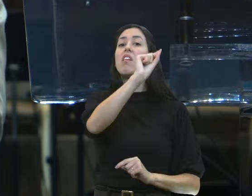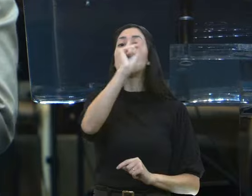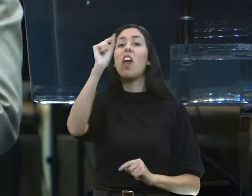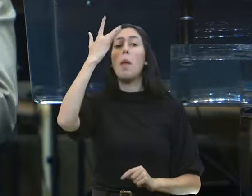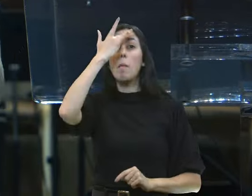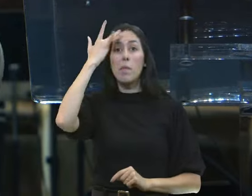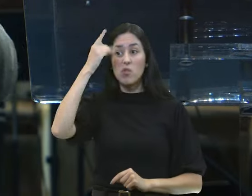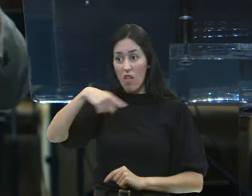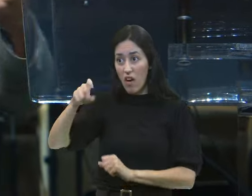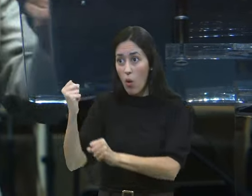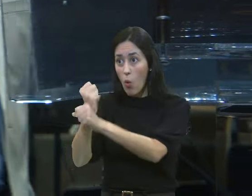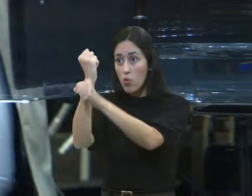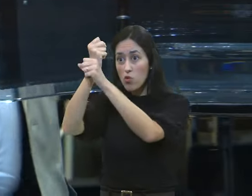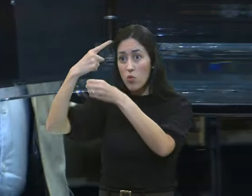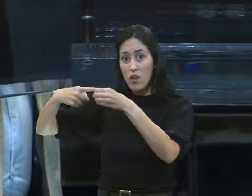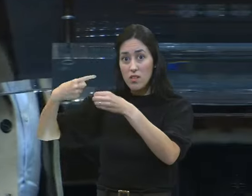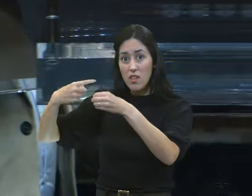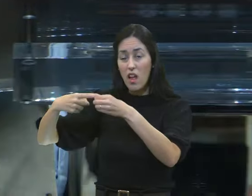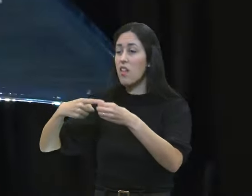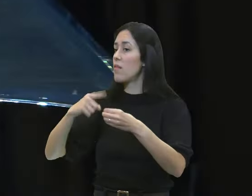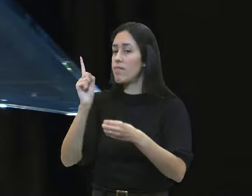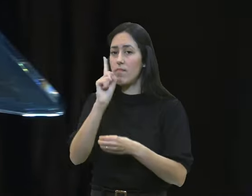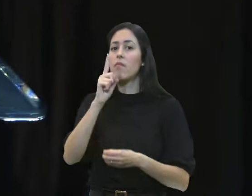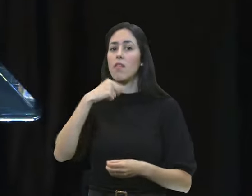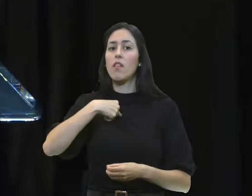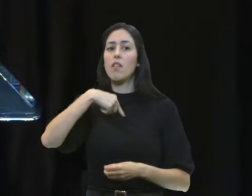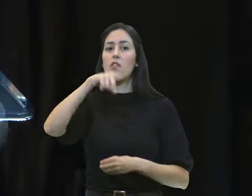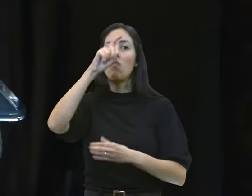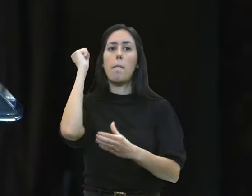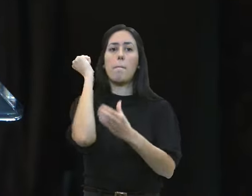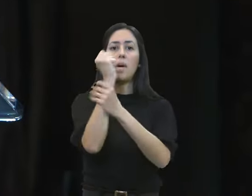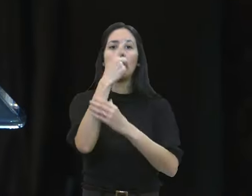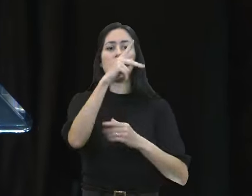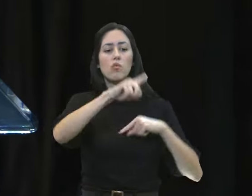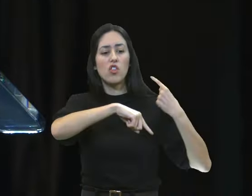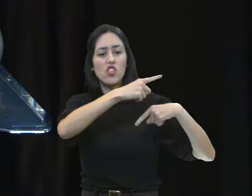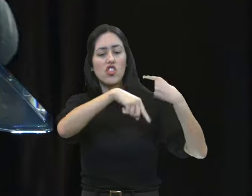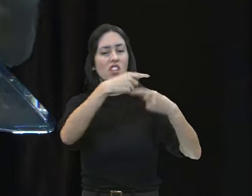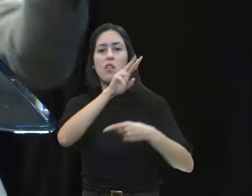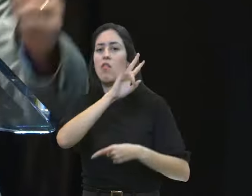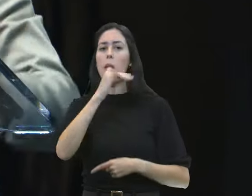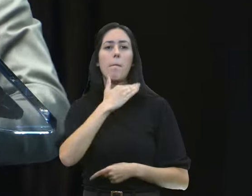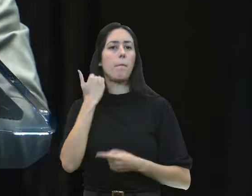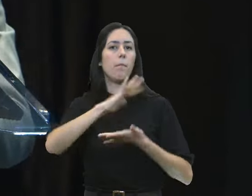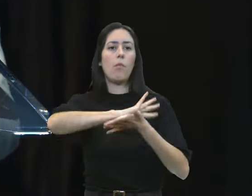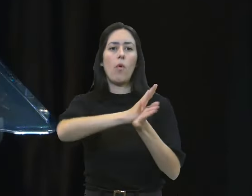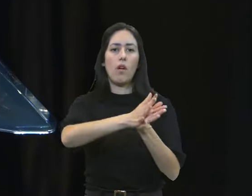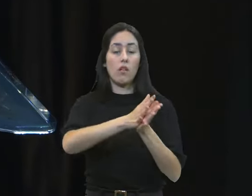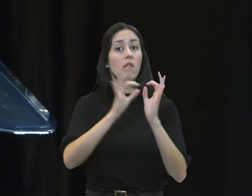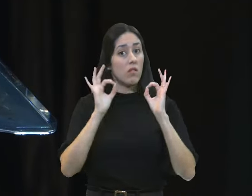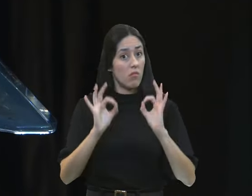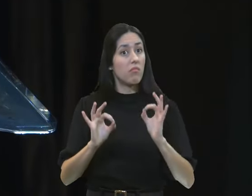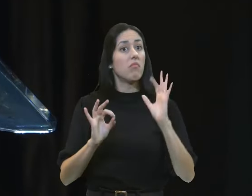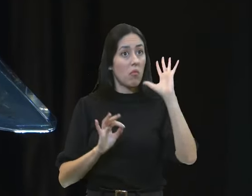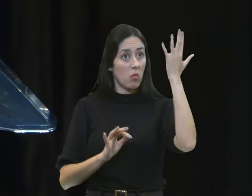reconstruir, vai pagar com a morte dos seus herdeiros, do seu filho. De fato, isso aconteceu muitos anos